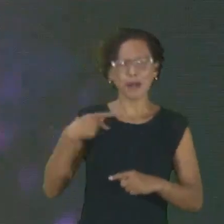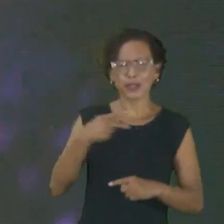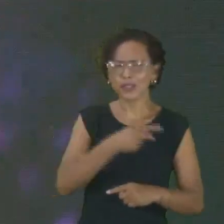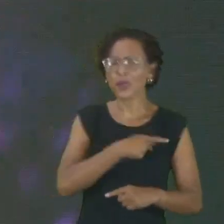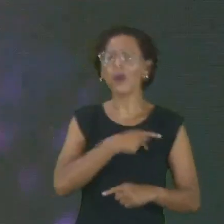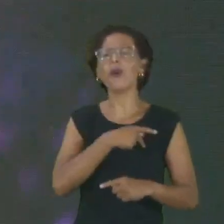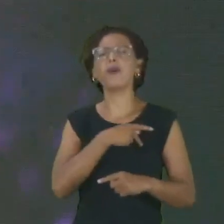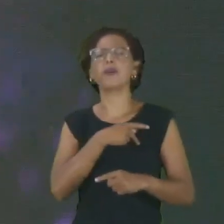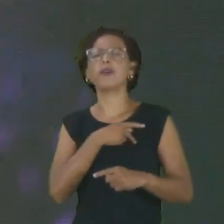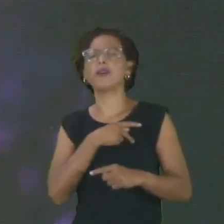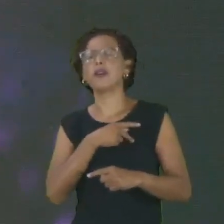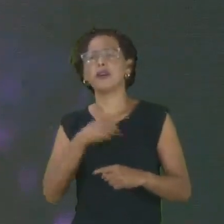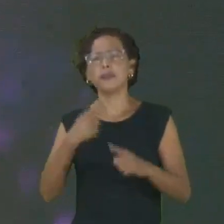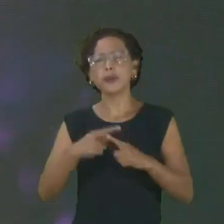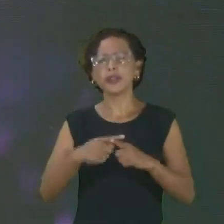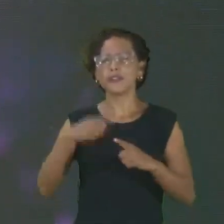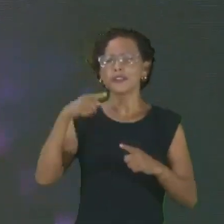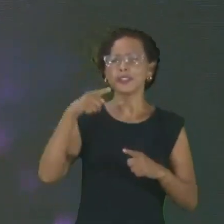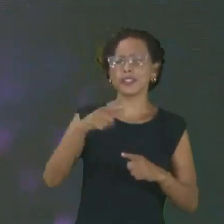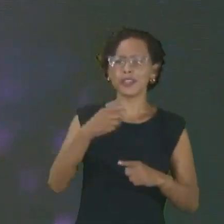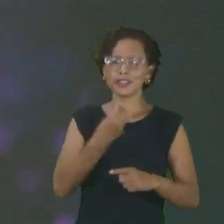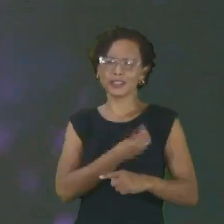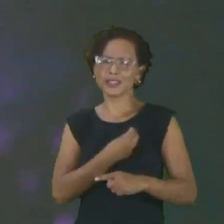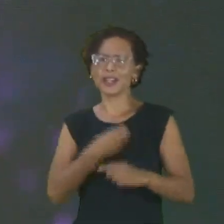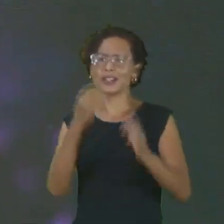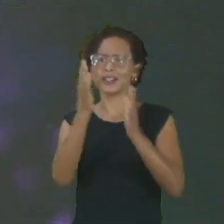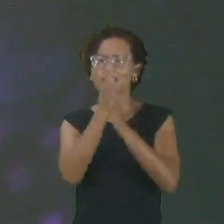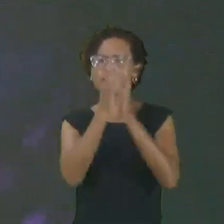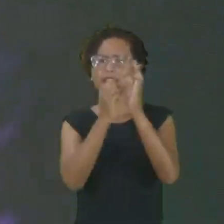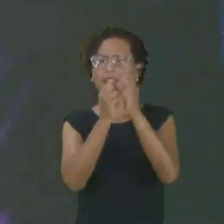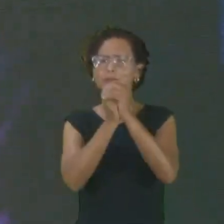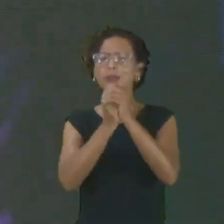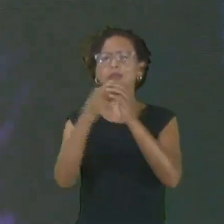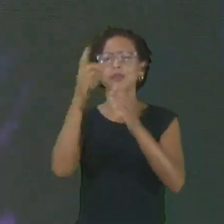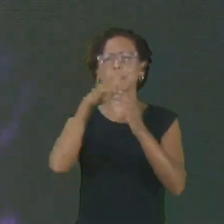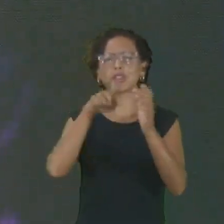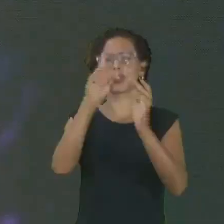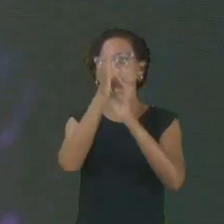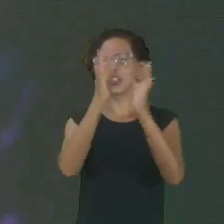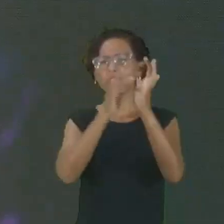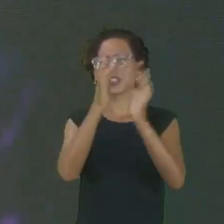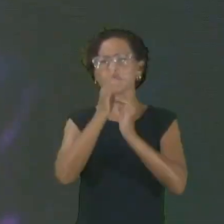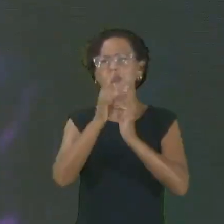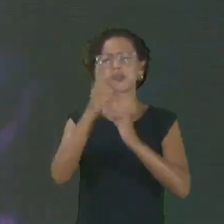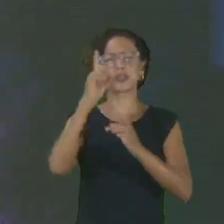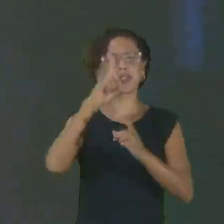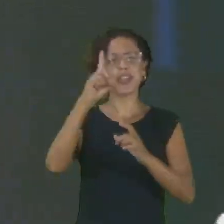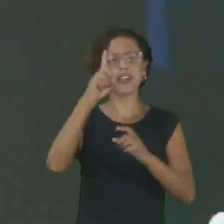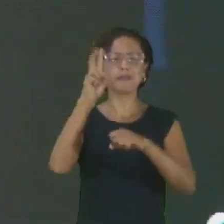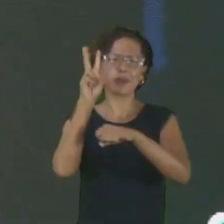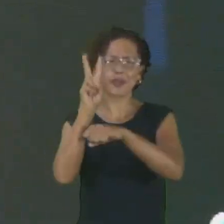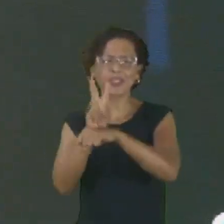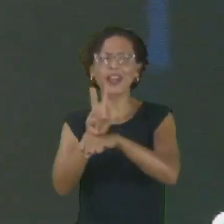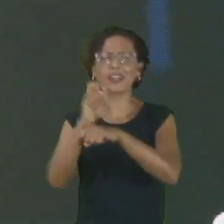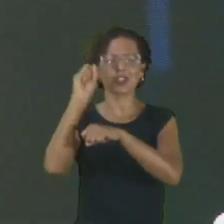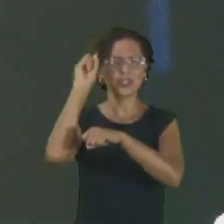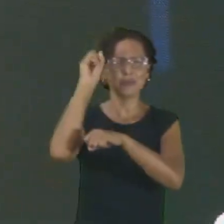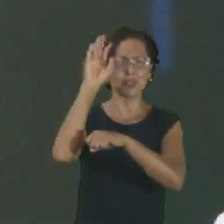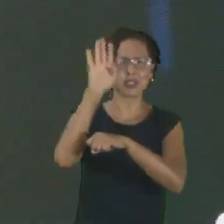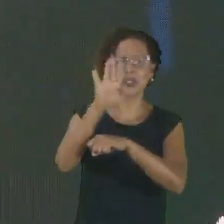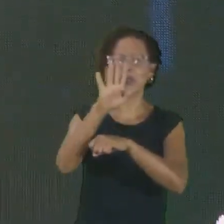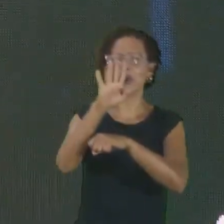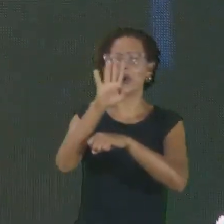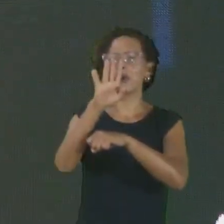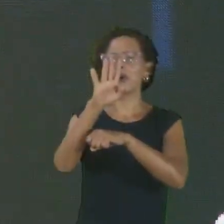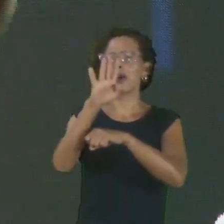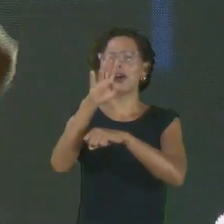de Jesus. É Ele que te guarda, é Ele que te sustenta, é Ele que te protege, é Ele que te abençoa, é Ele